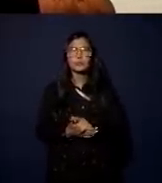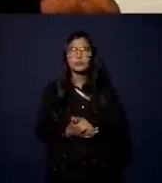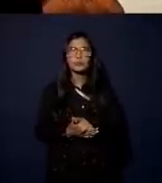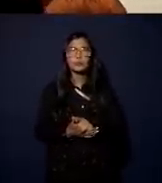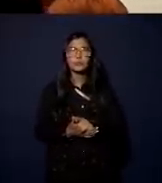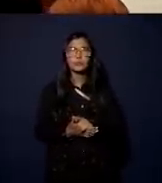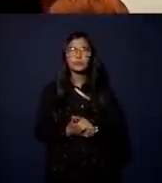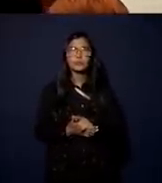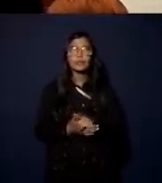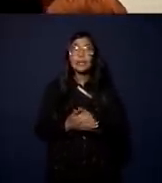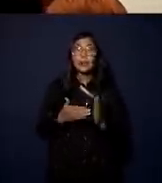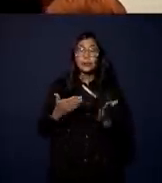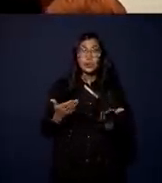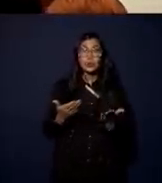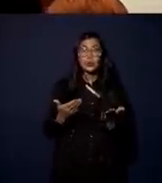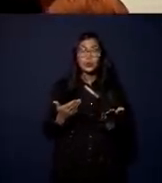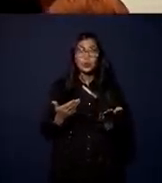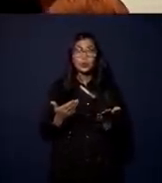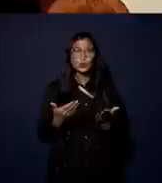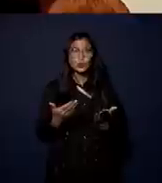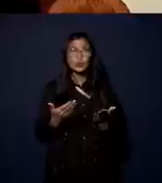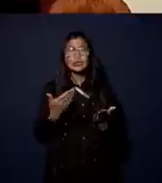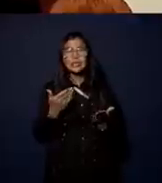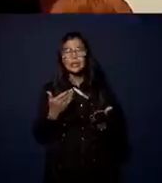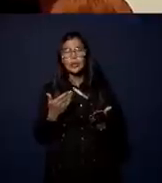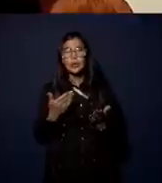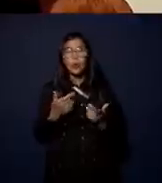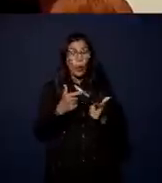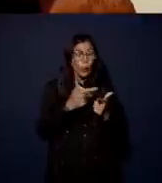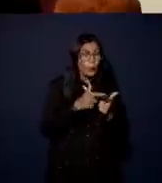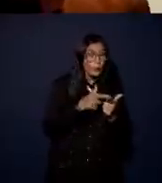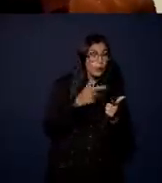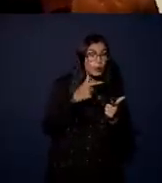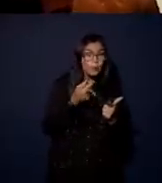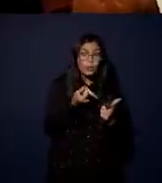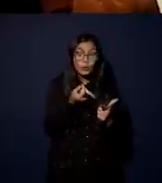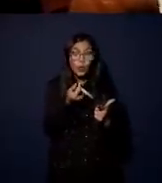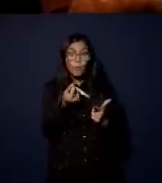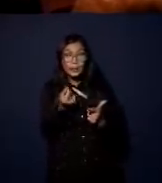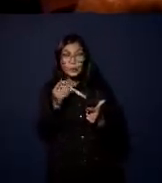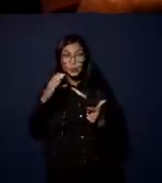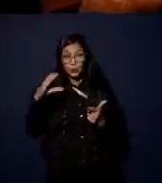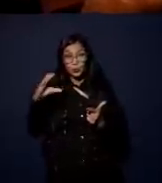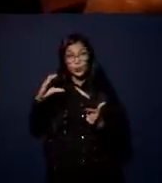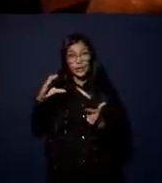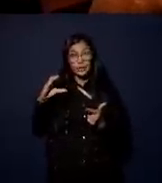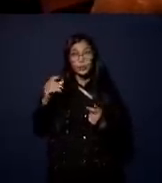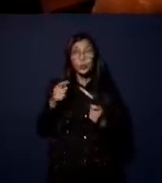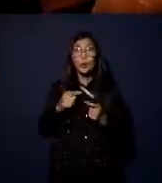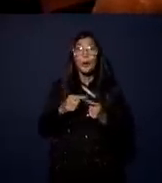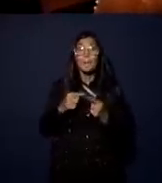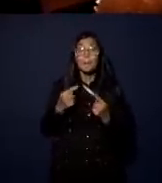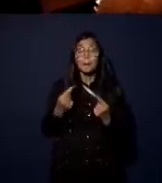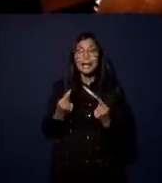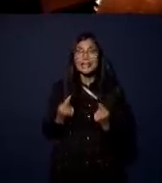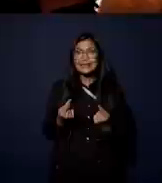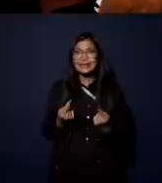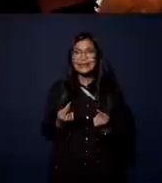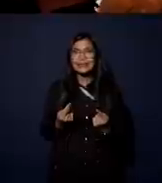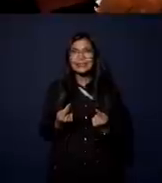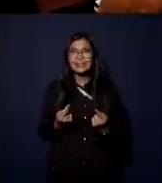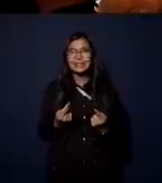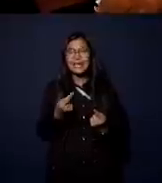a questão acho que não é não é nem o preço né do crédito curso do crédito mas é